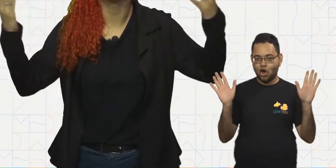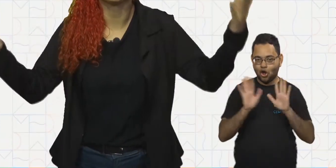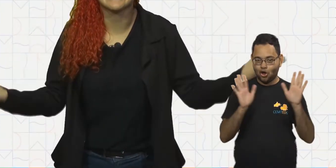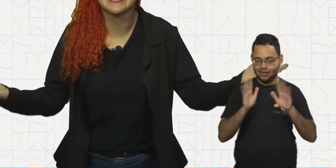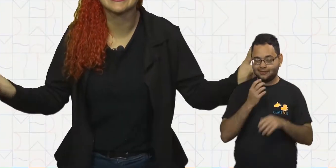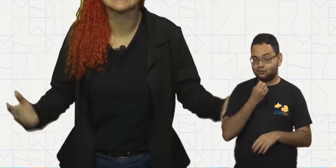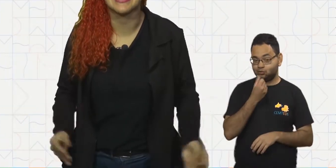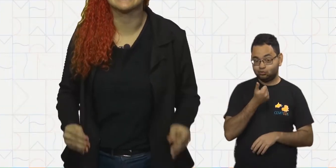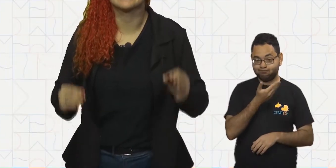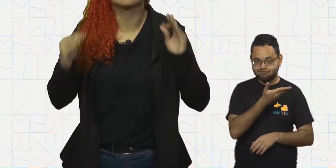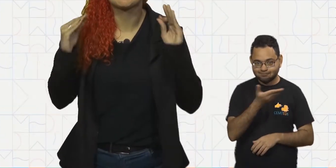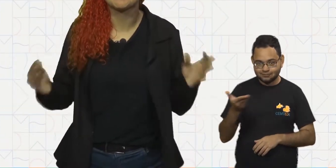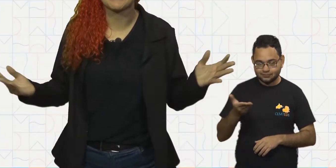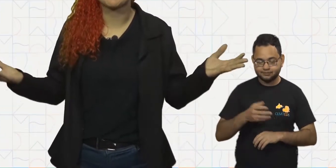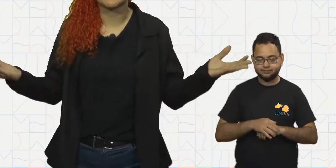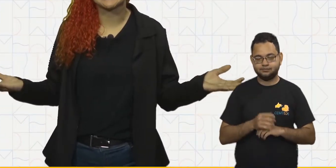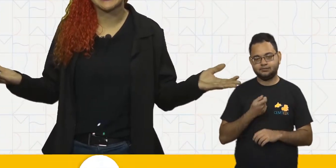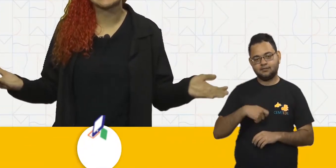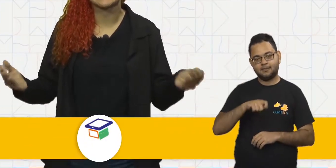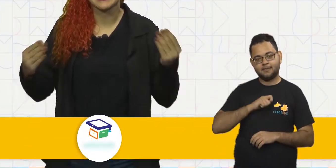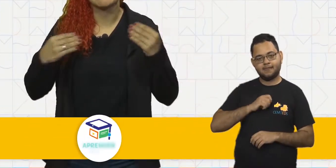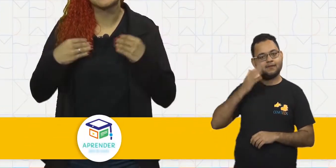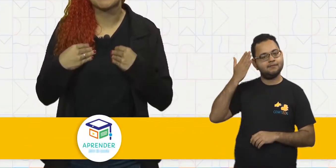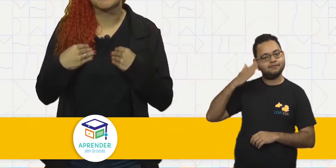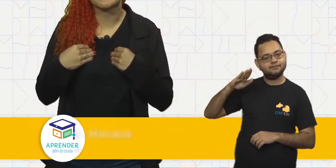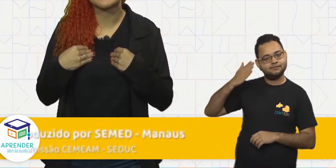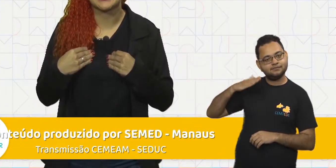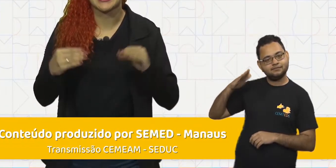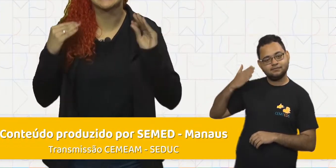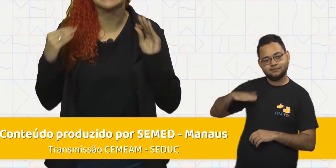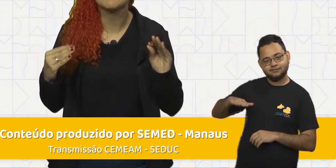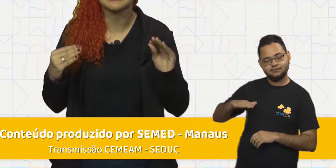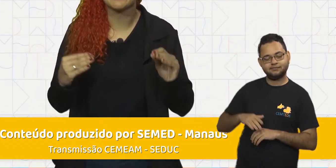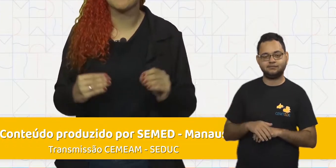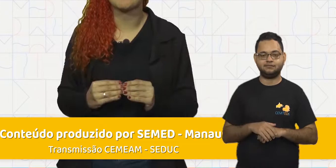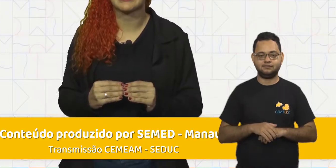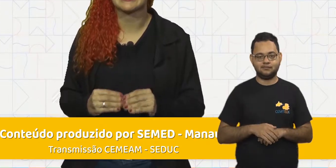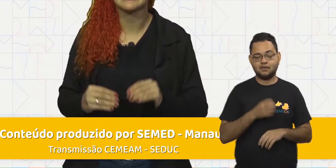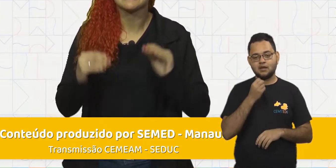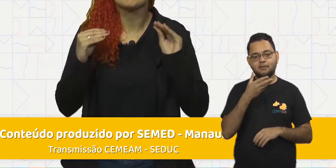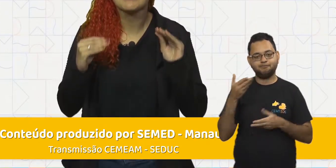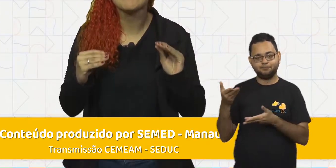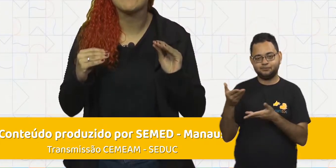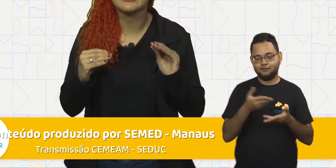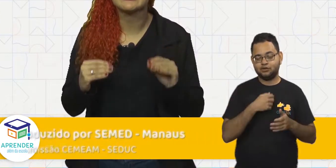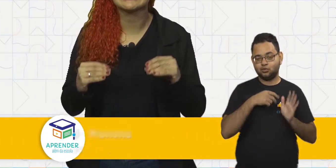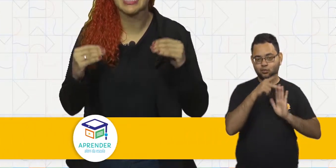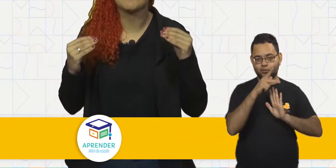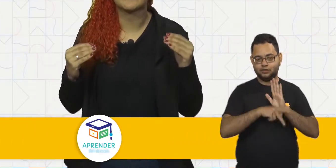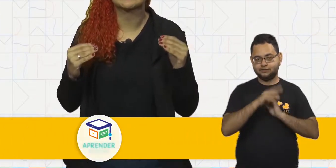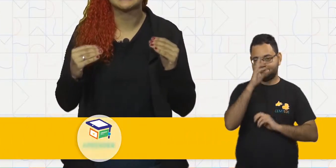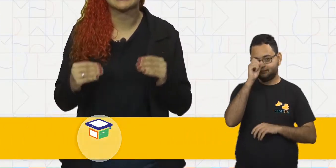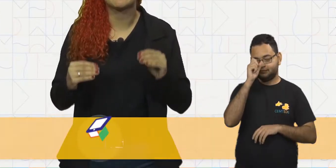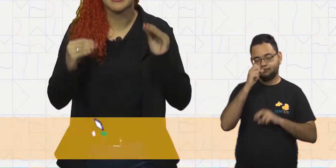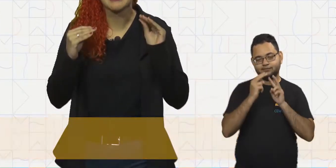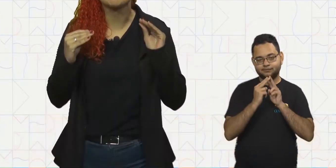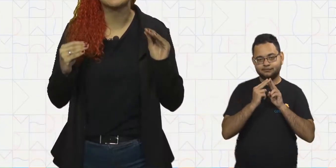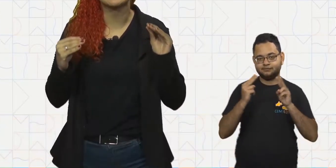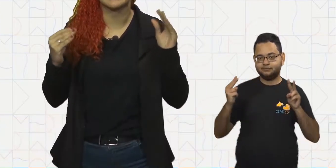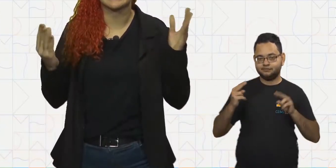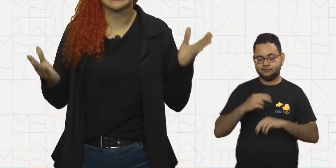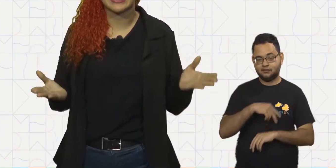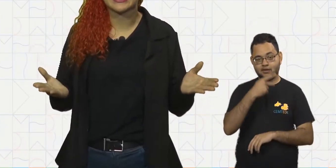olá olá criançada tudo bem com vocês eu sou a professora hanabi na colmeia bem-vindos ao